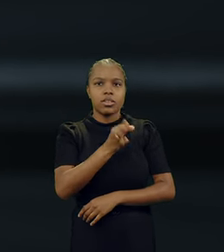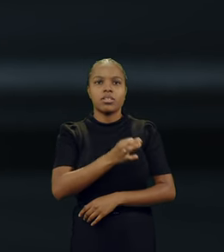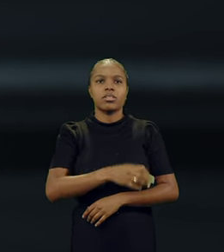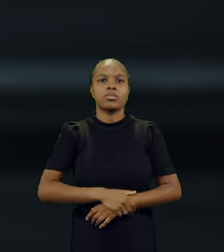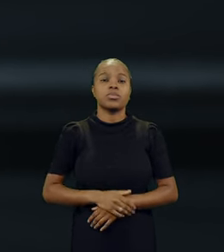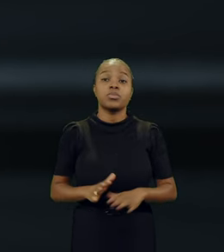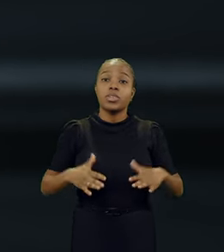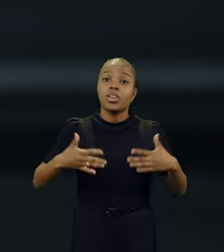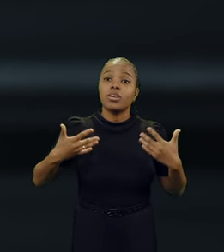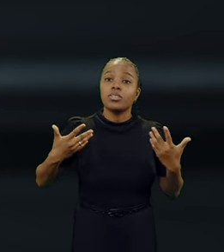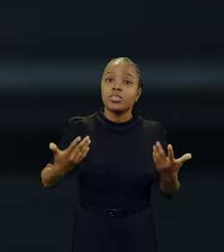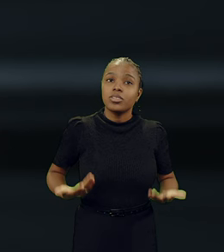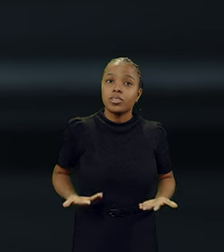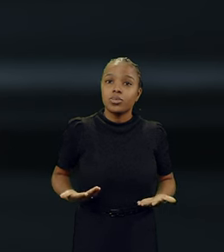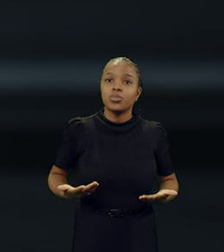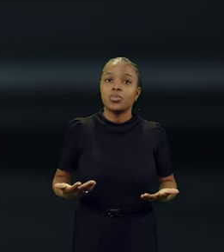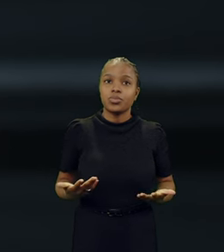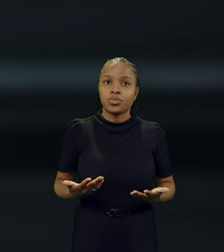Então,